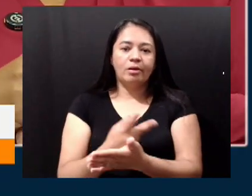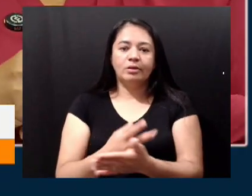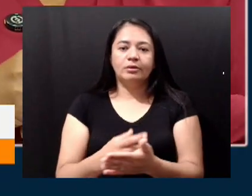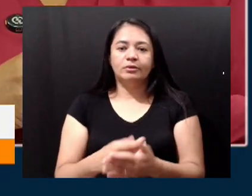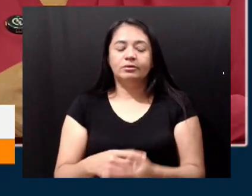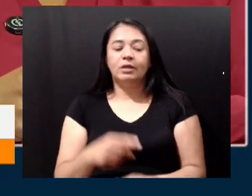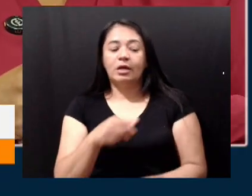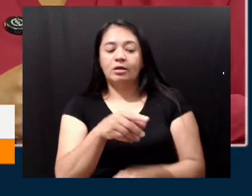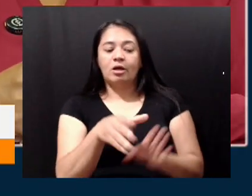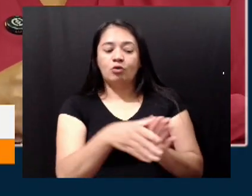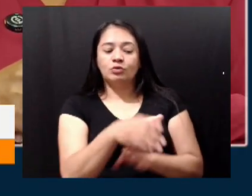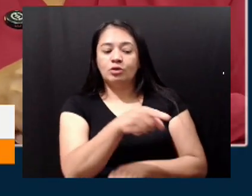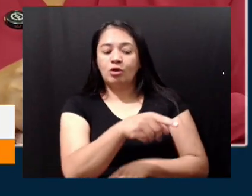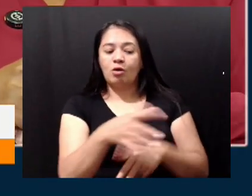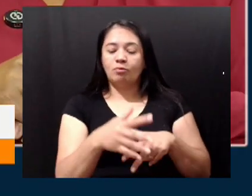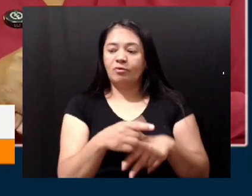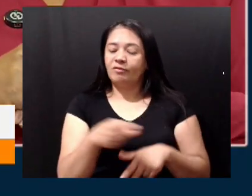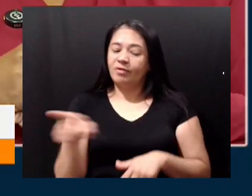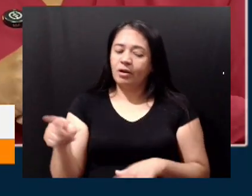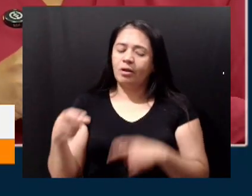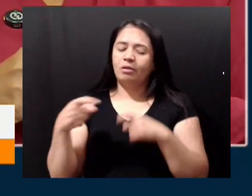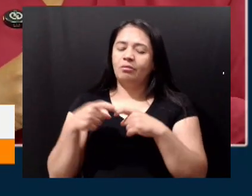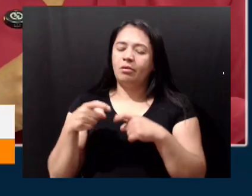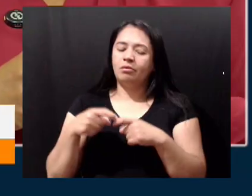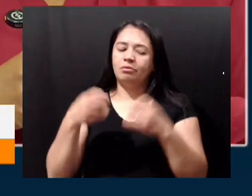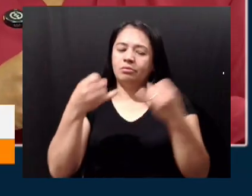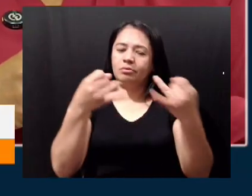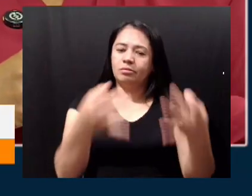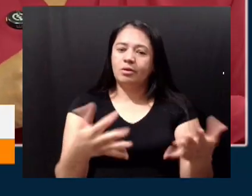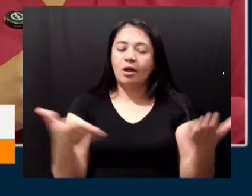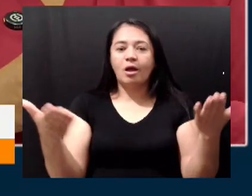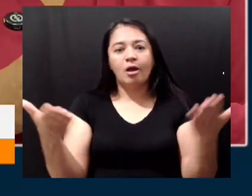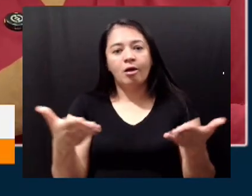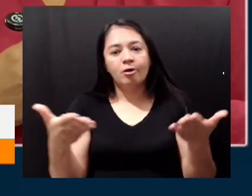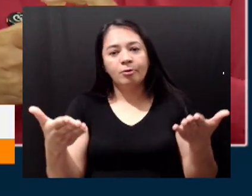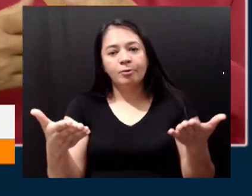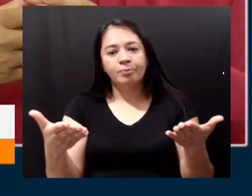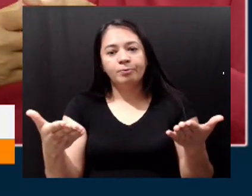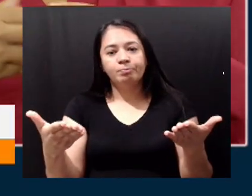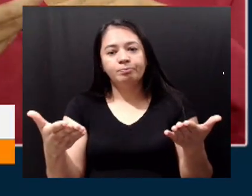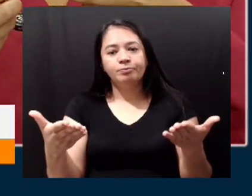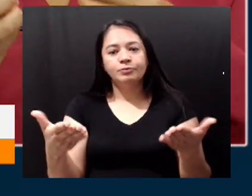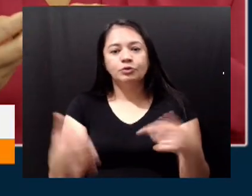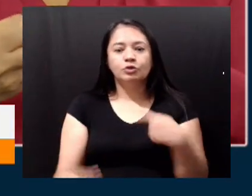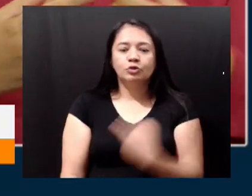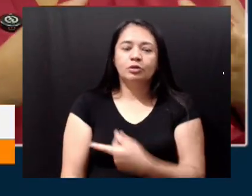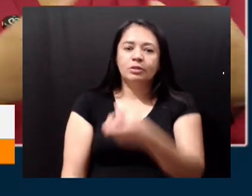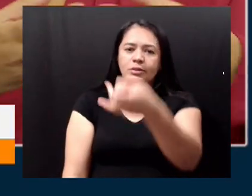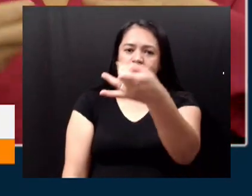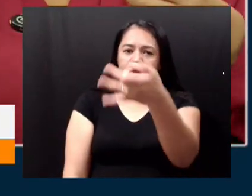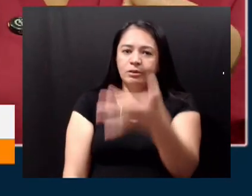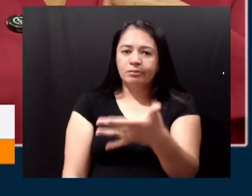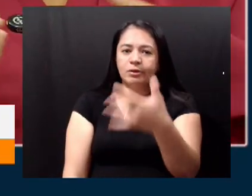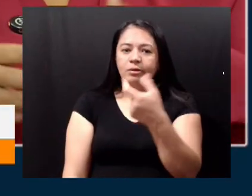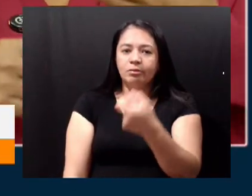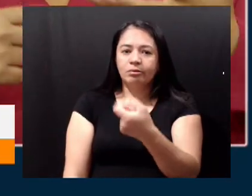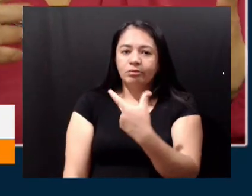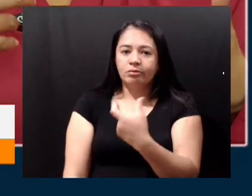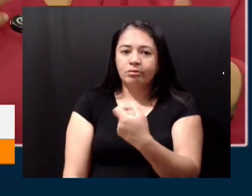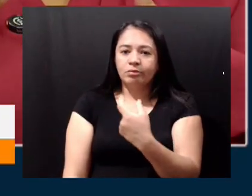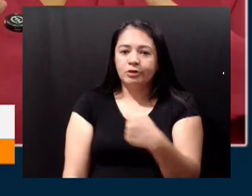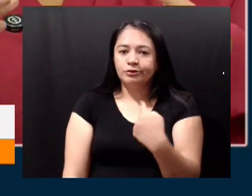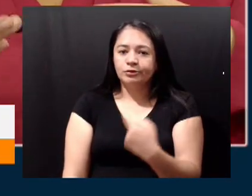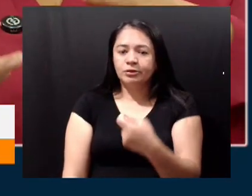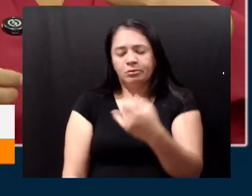para avaliação médica, né? Agora, quando a gente fala de medicamentos, nós falamos aqui de medicamentos, né? Remédio para